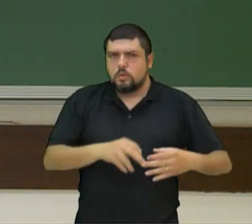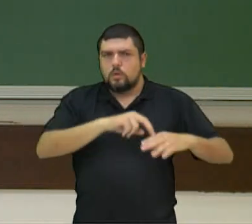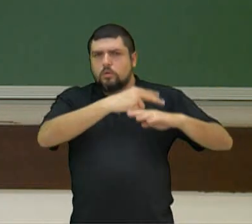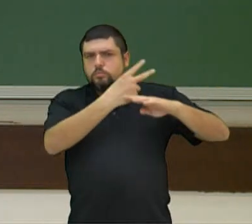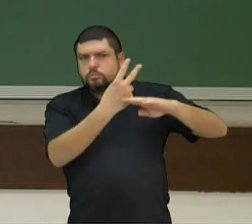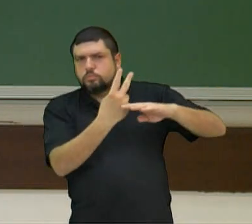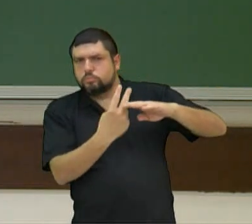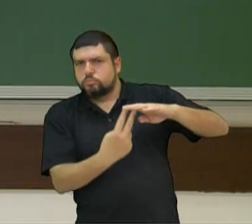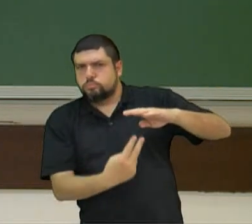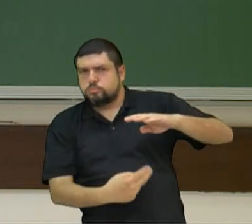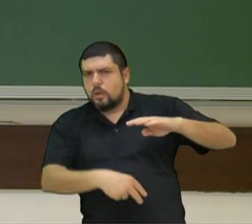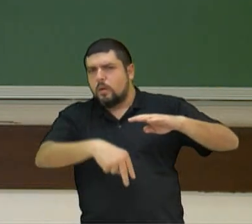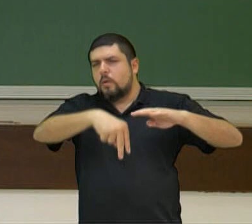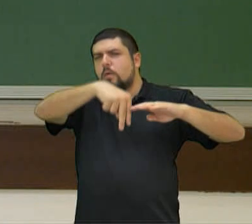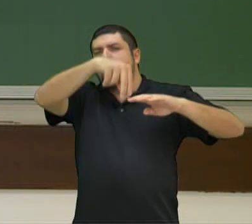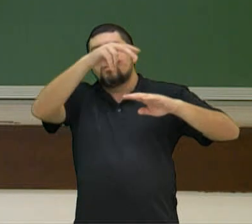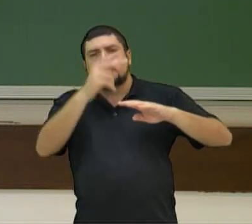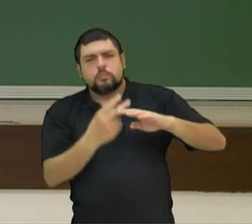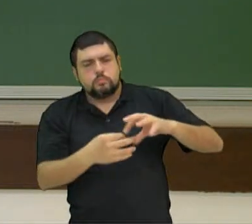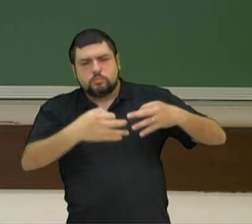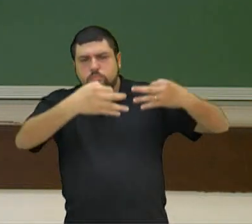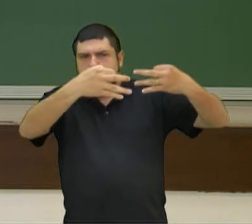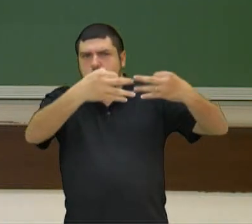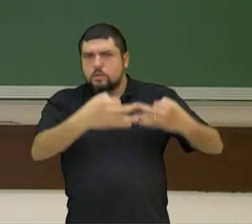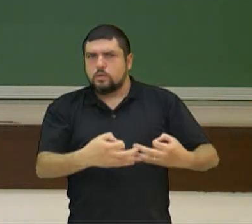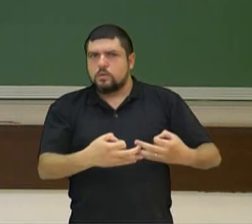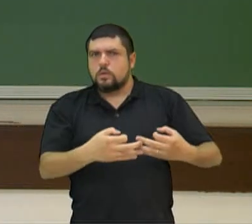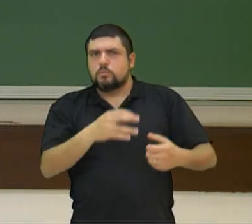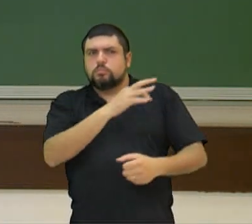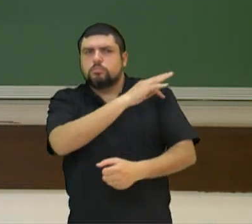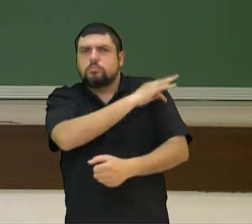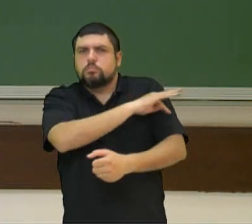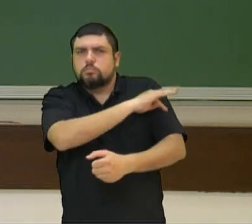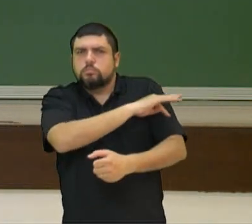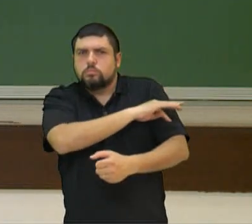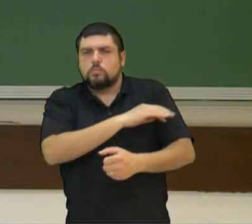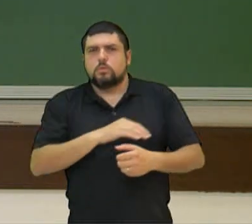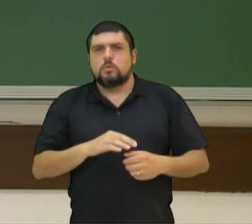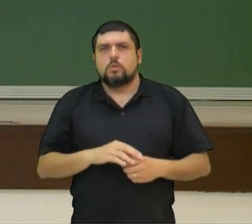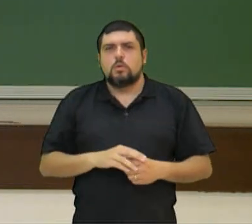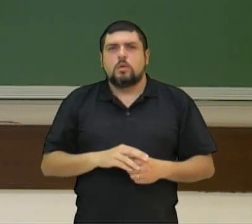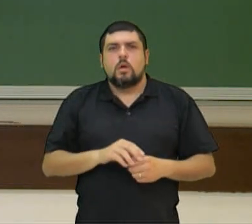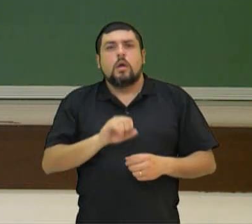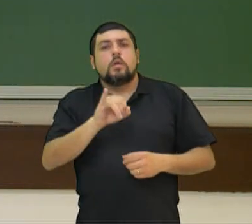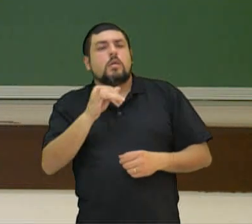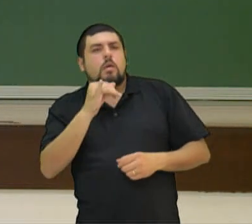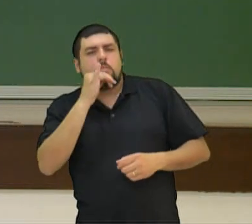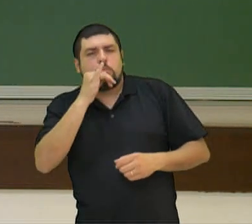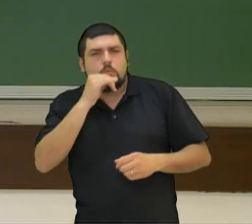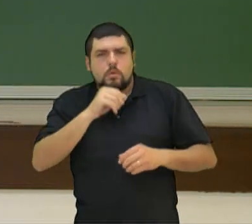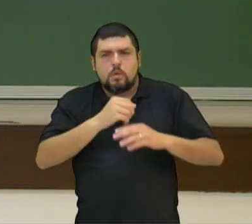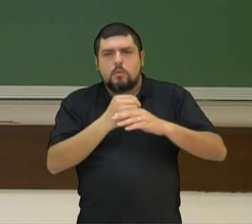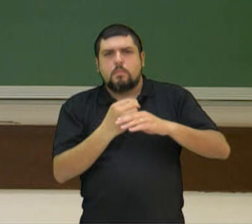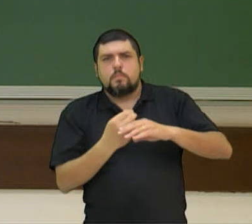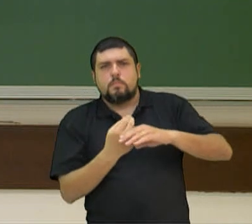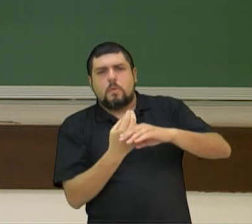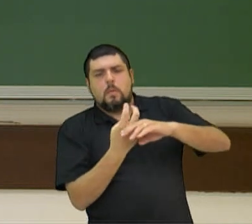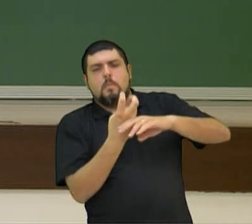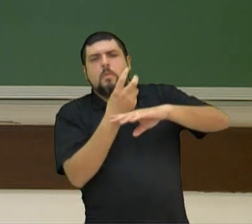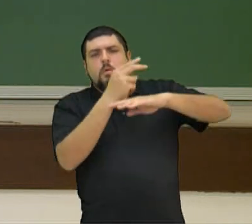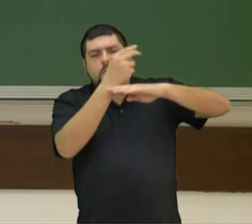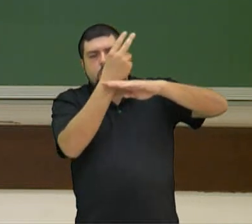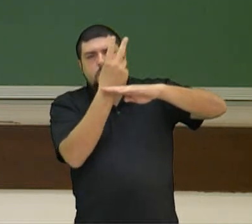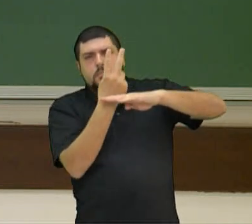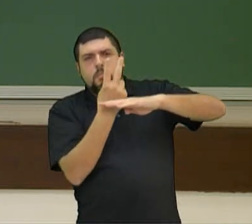movimento. É a execução do movimento com técnica, né? Se a perna tem que estar estendida, a perna tem que